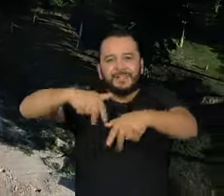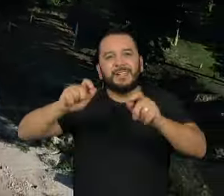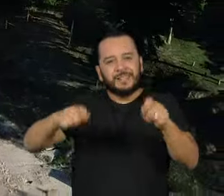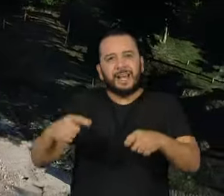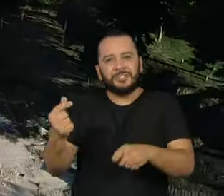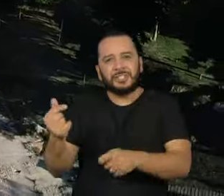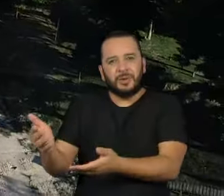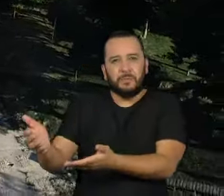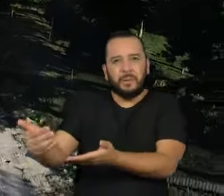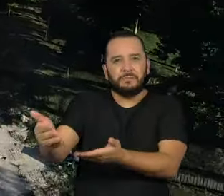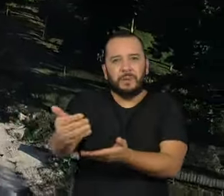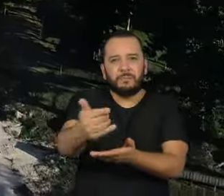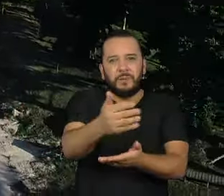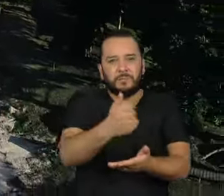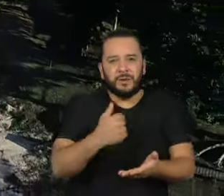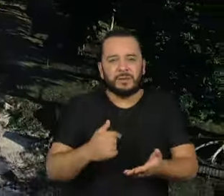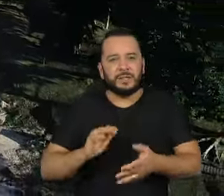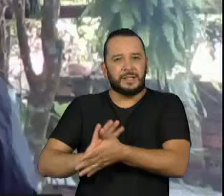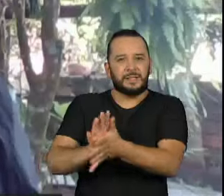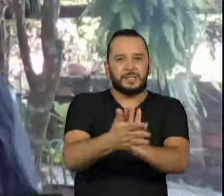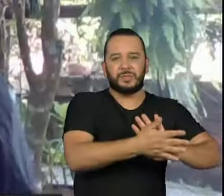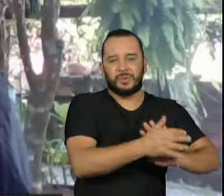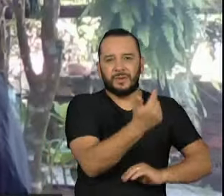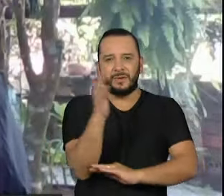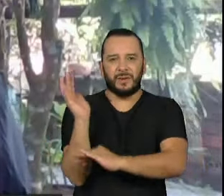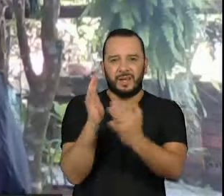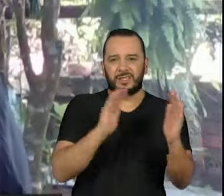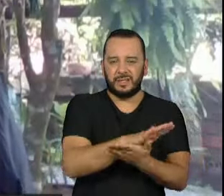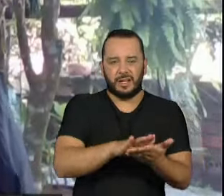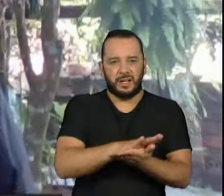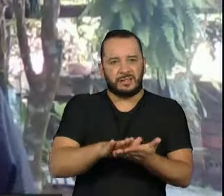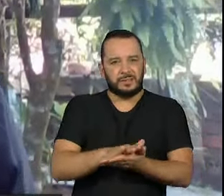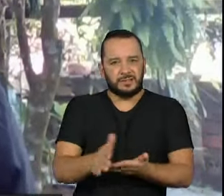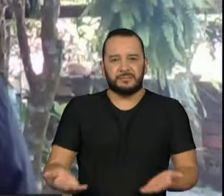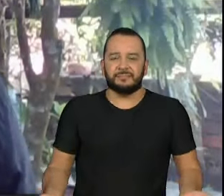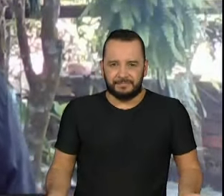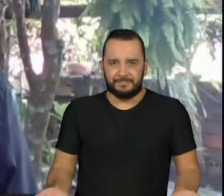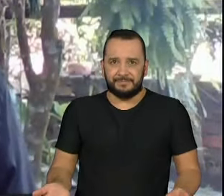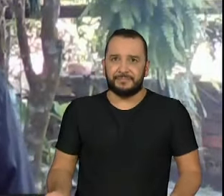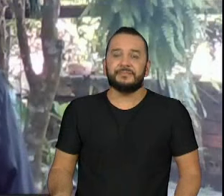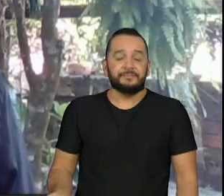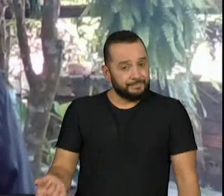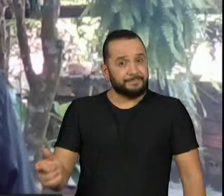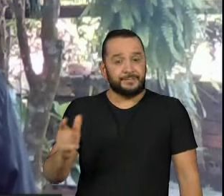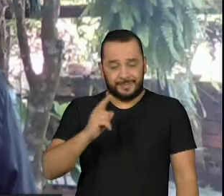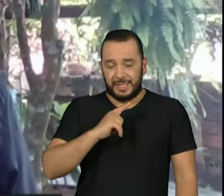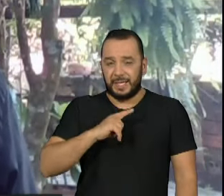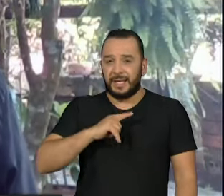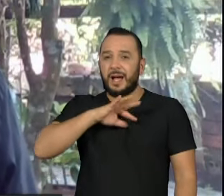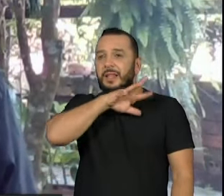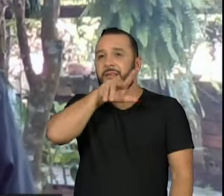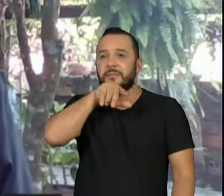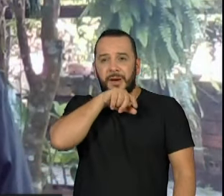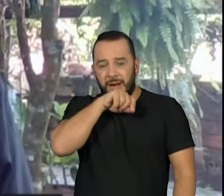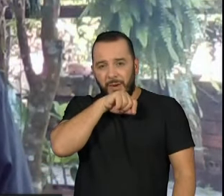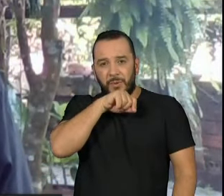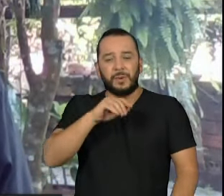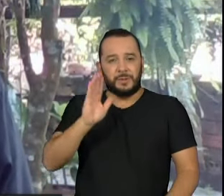a floresta. Nós temos espécies que desempenham funções ecológicas na natureza,